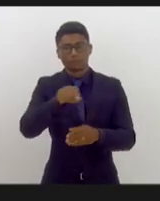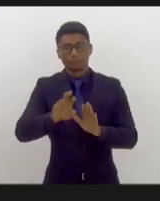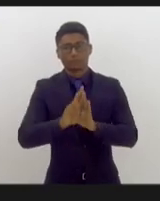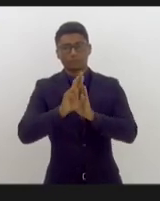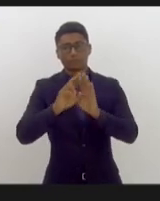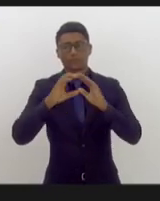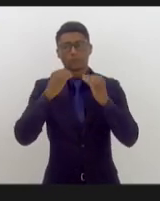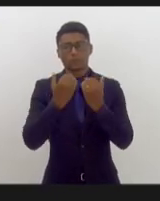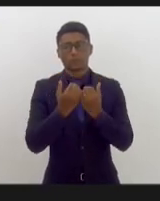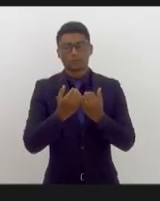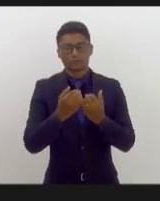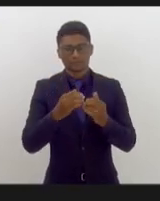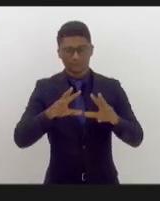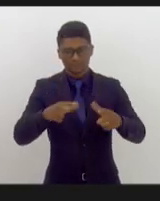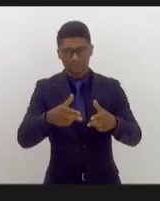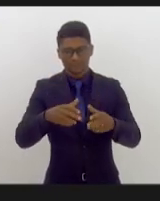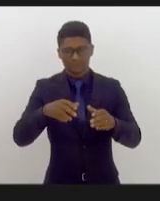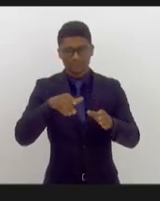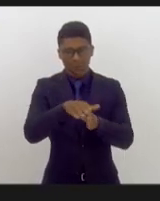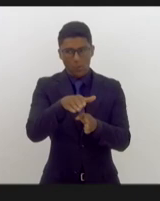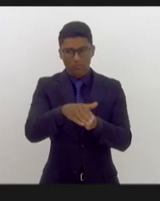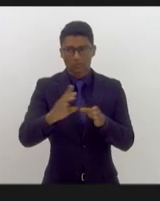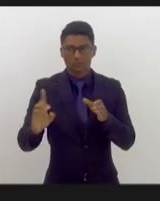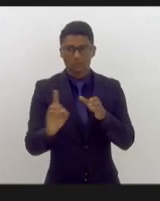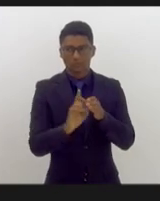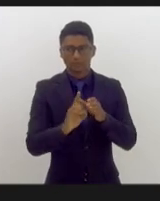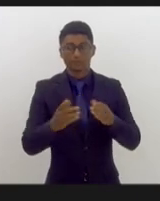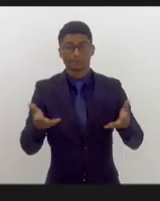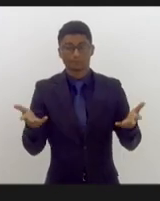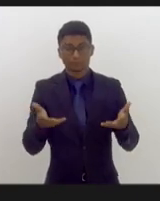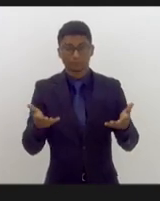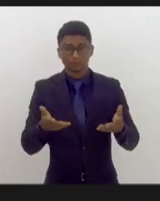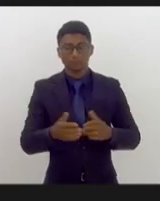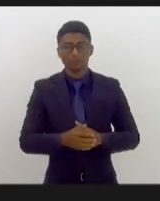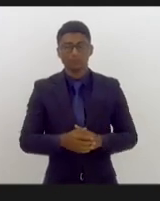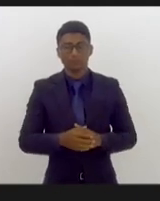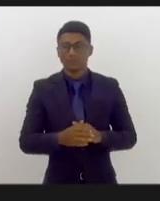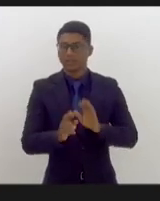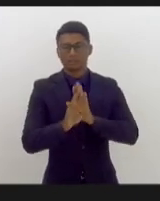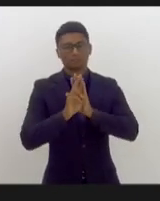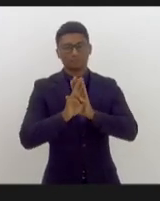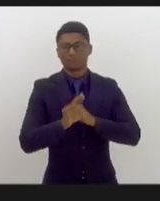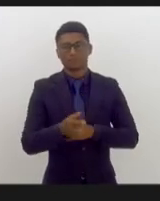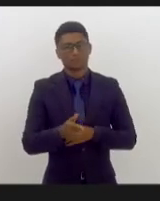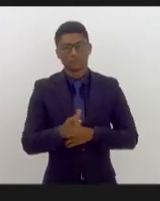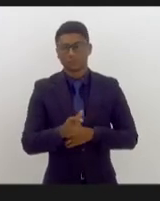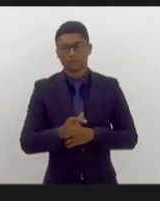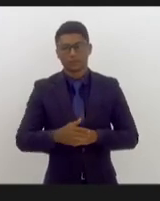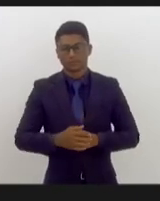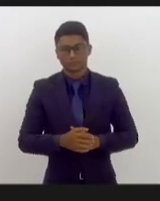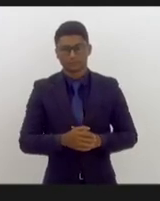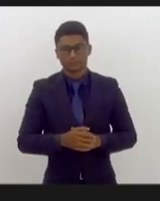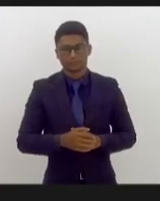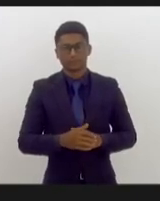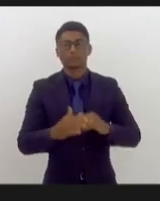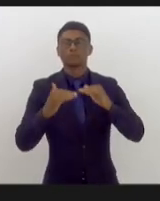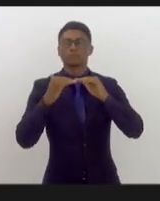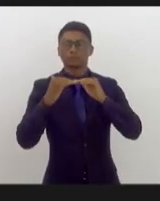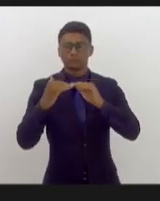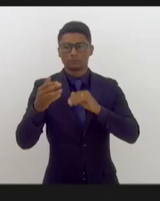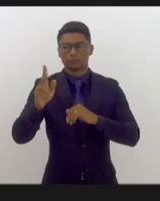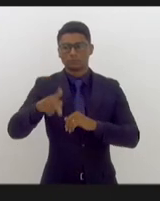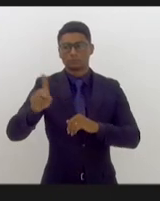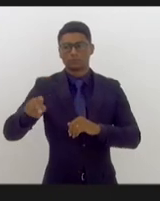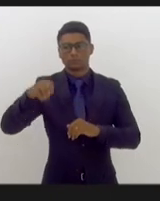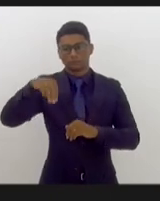conselho, que aí hoje, nesse momento, a gente não tem essa representatividade. Concordo com o professor Marcelo, a gente